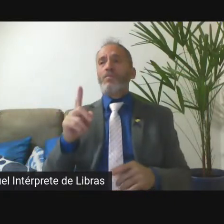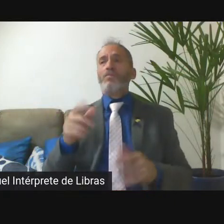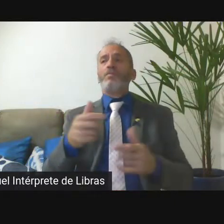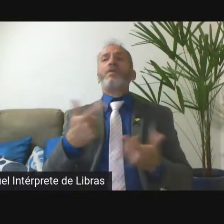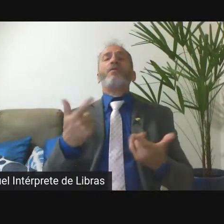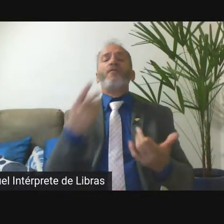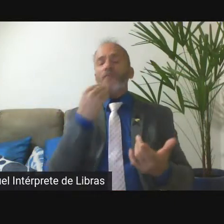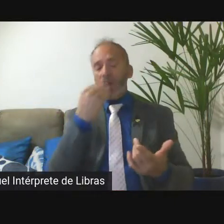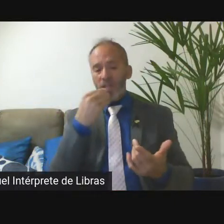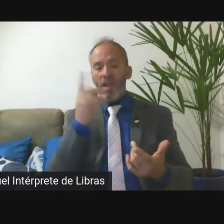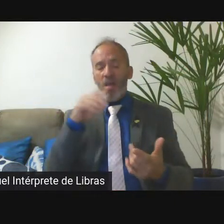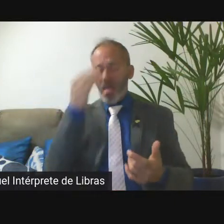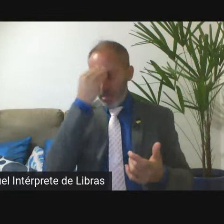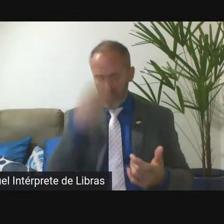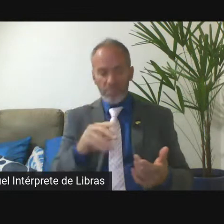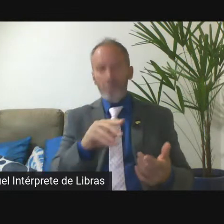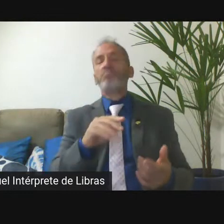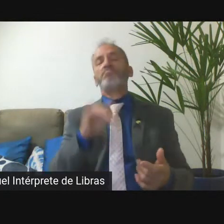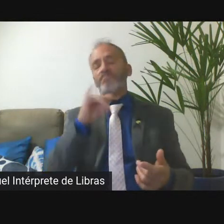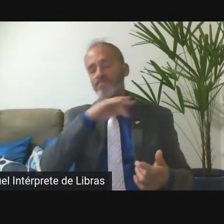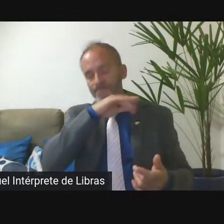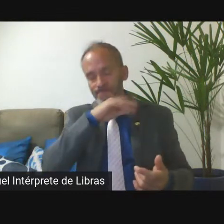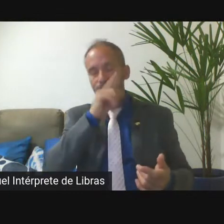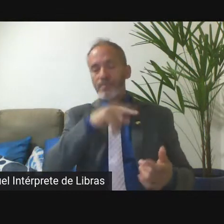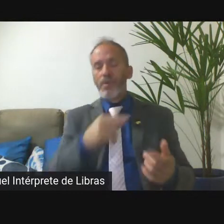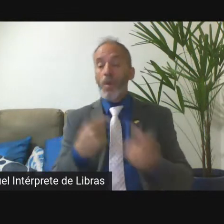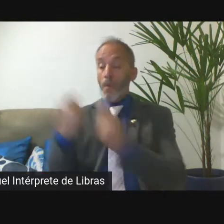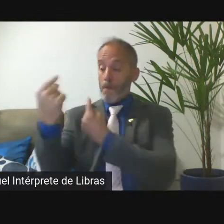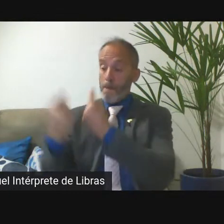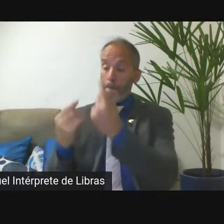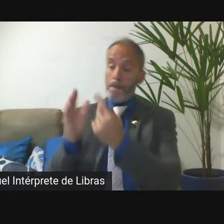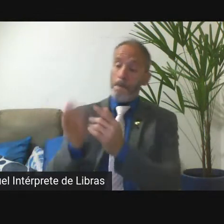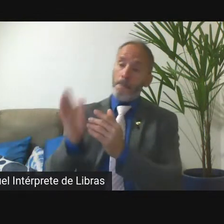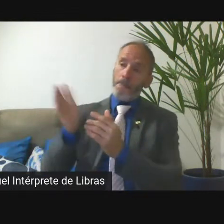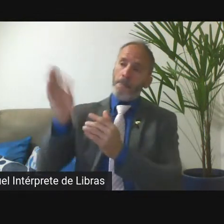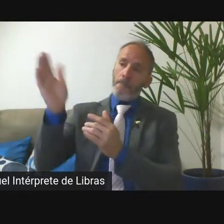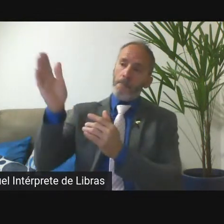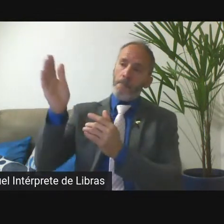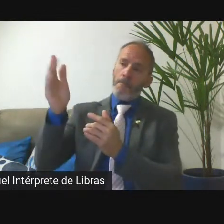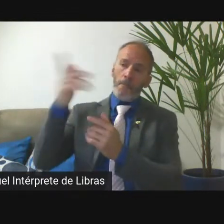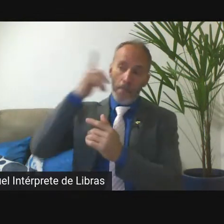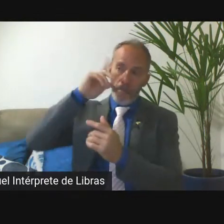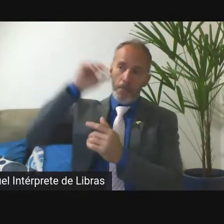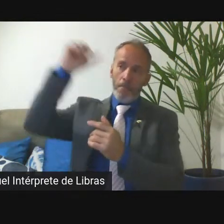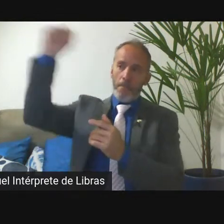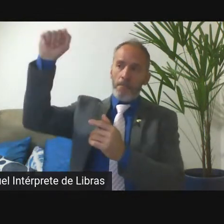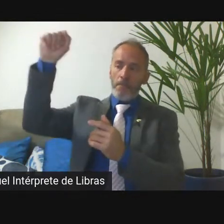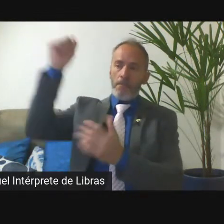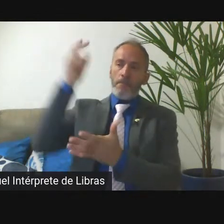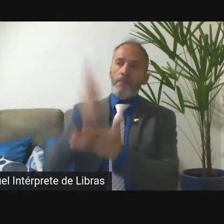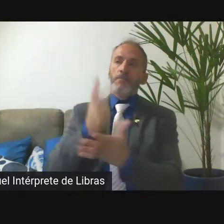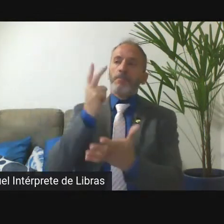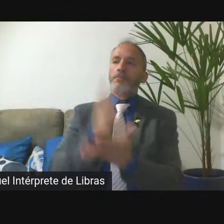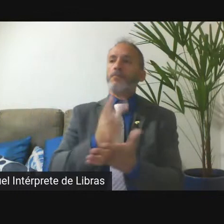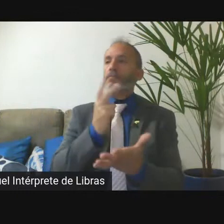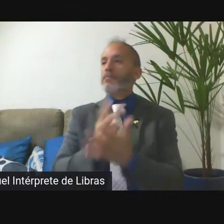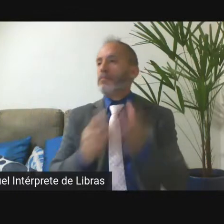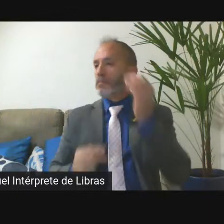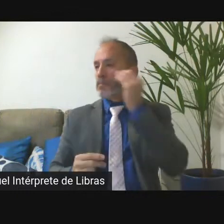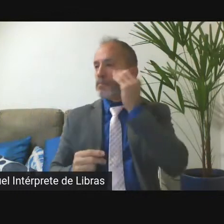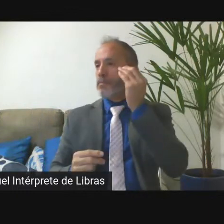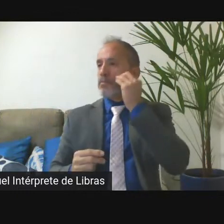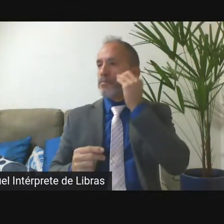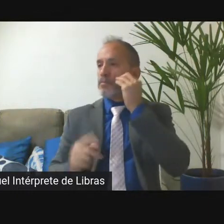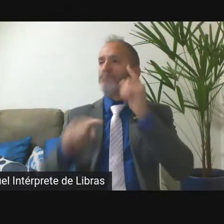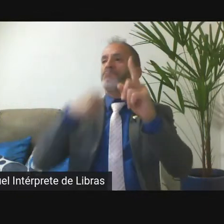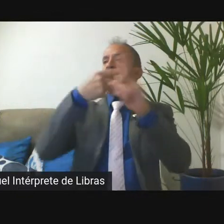fraqueza é a desistência. O caminho mais certeiro para o sucesso é sempre tentar apenas mais